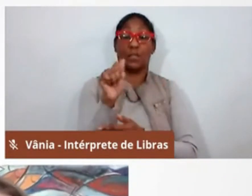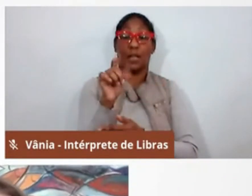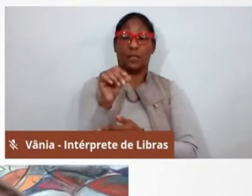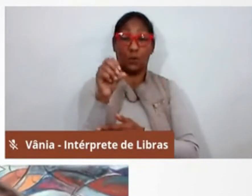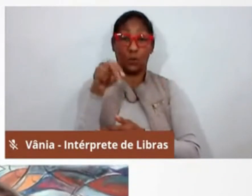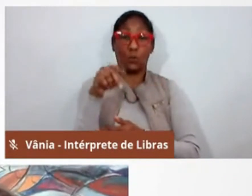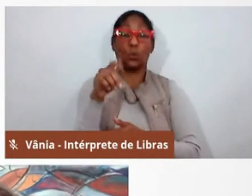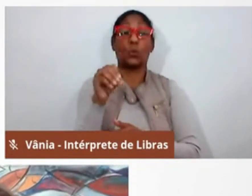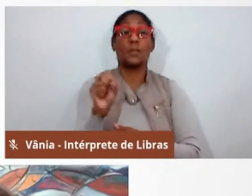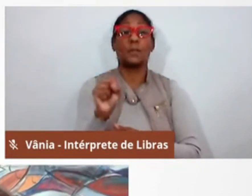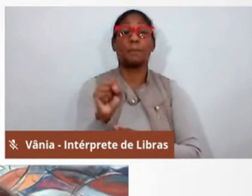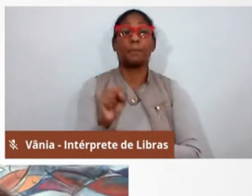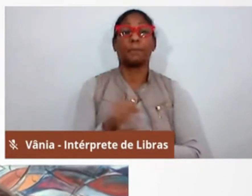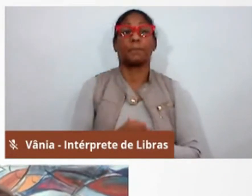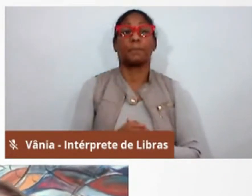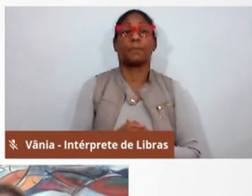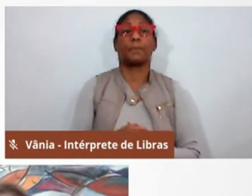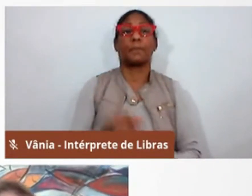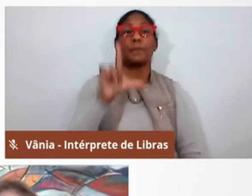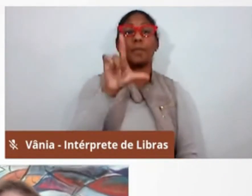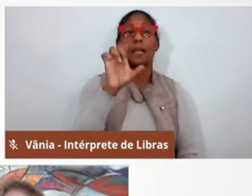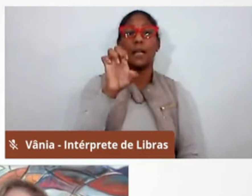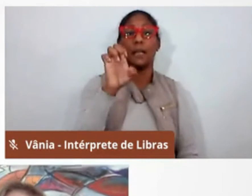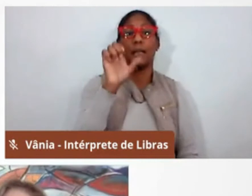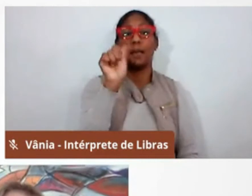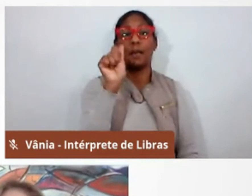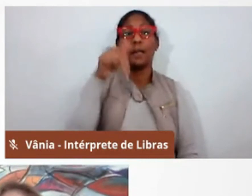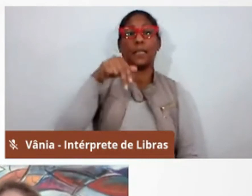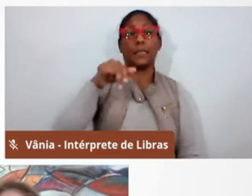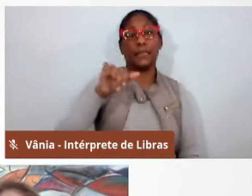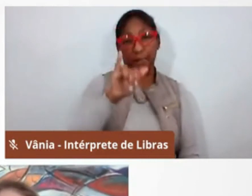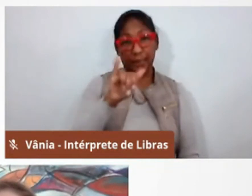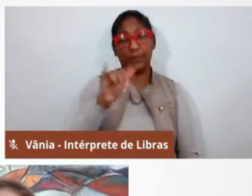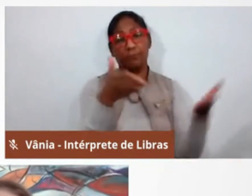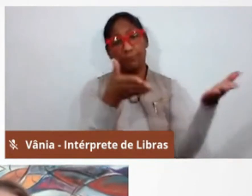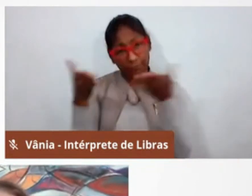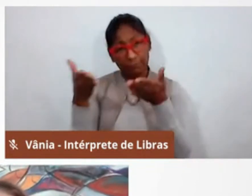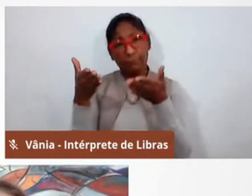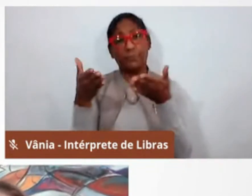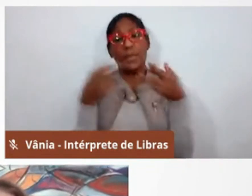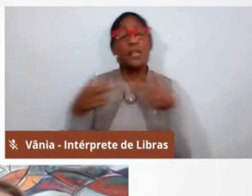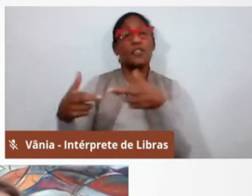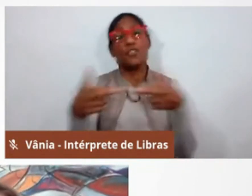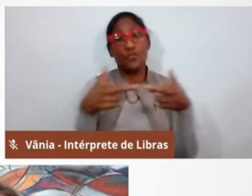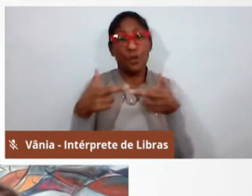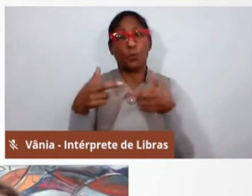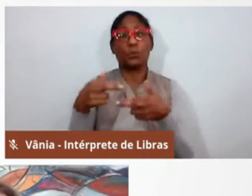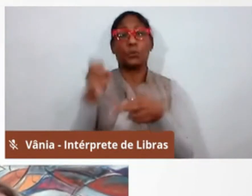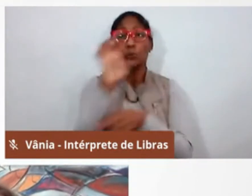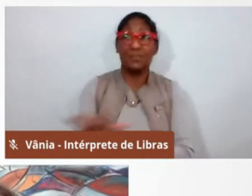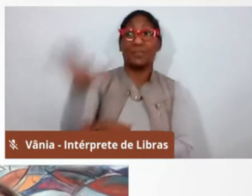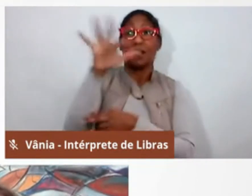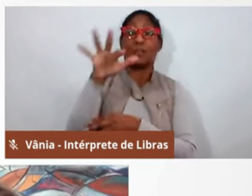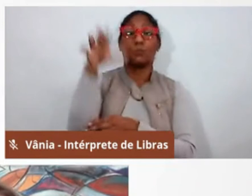para que a gente possa, né, renovar aqui esse pedido, esse apelo à população nessas regiões, em todas as regiões do Estado, mesmo as que estão em bandeira